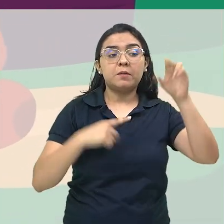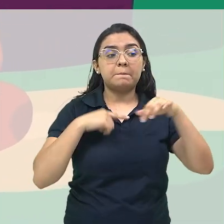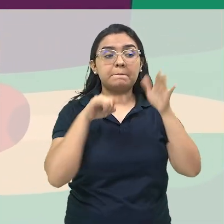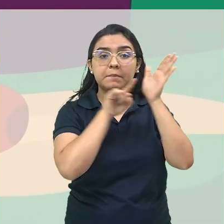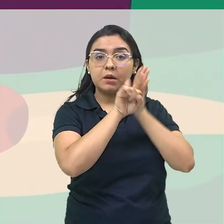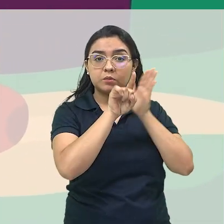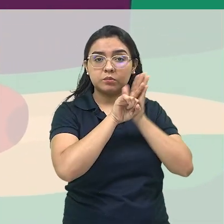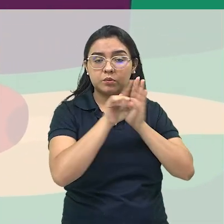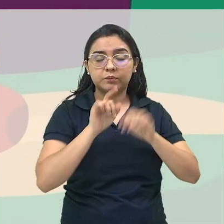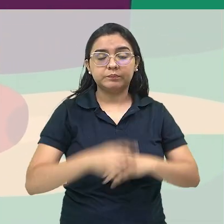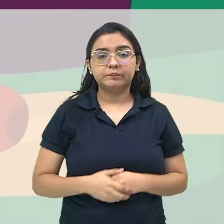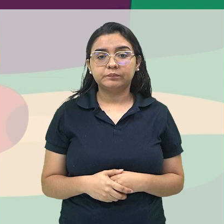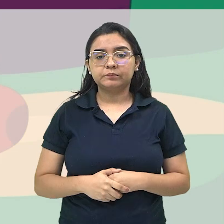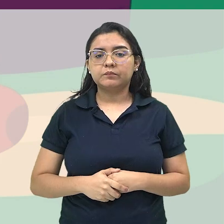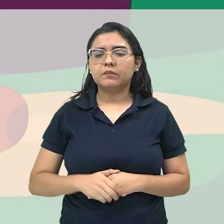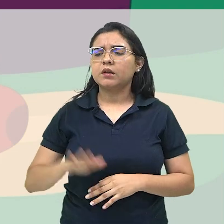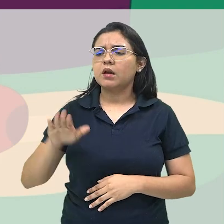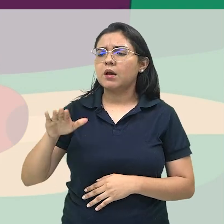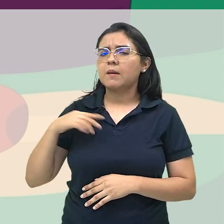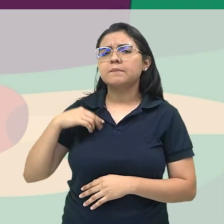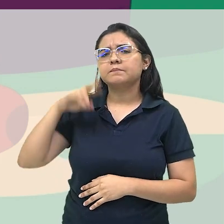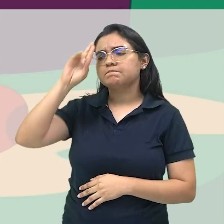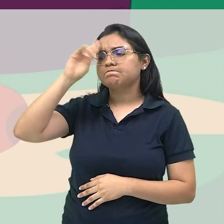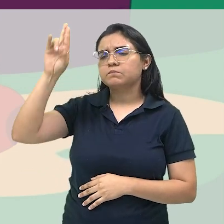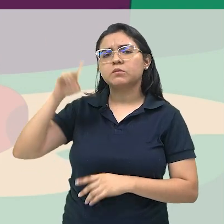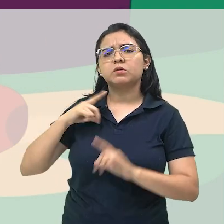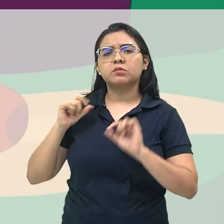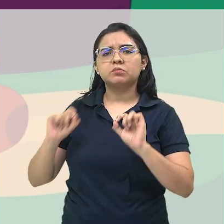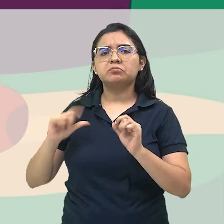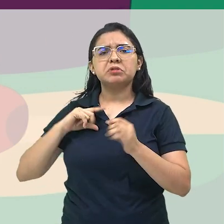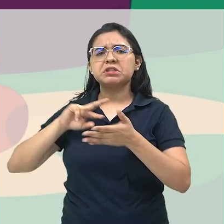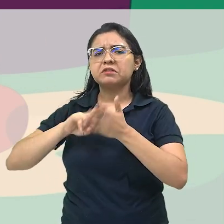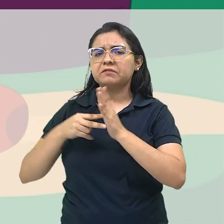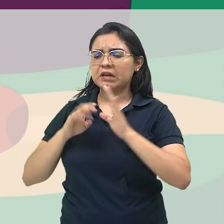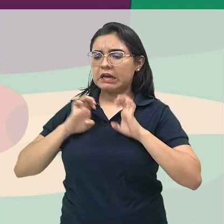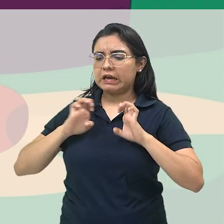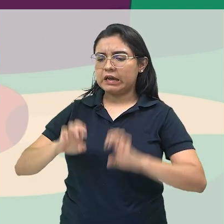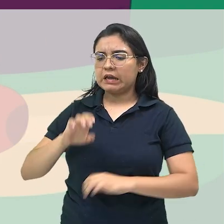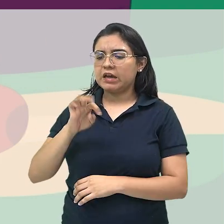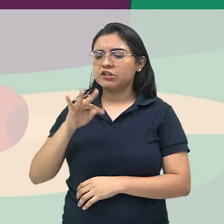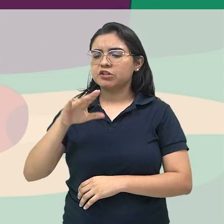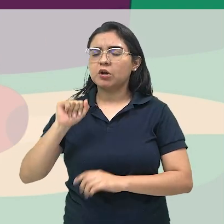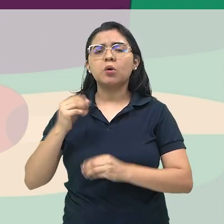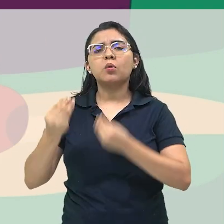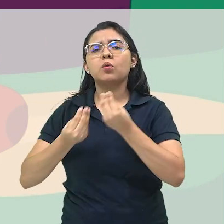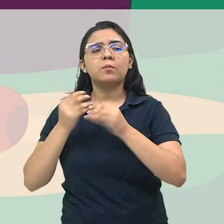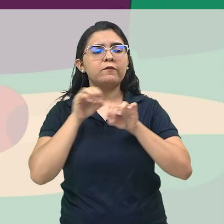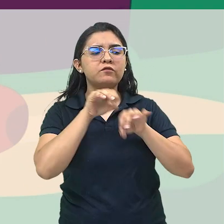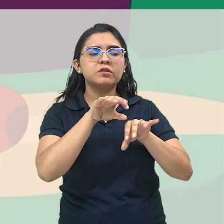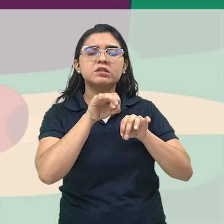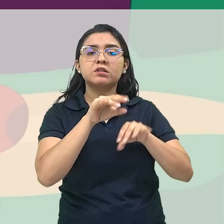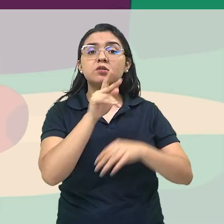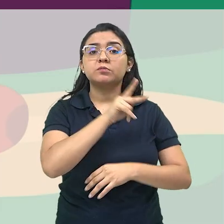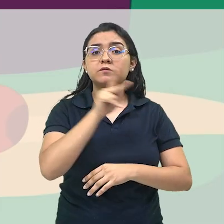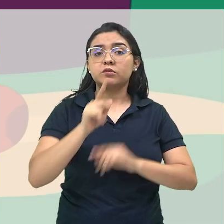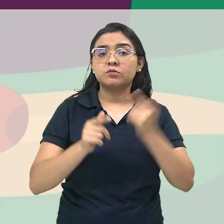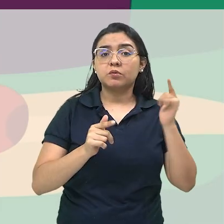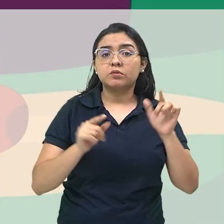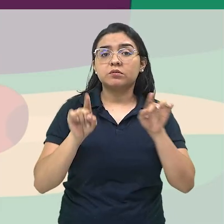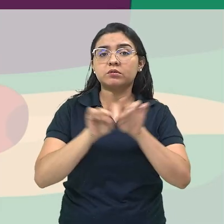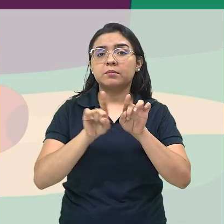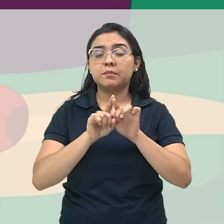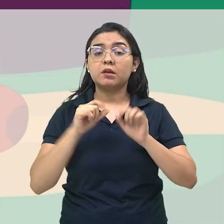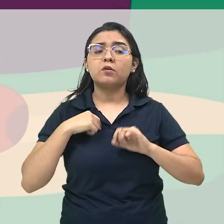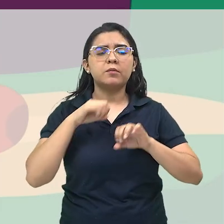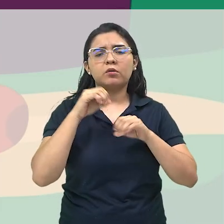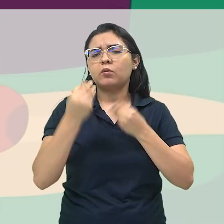pergunta: Mestre, o que é ética? E como eu posso explicar aos meus colegas professores, aos